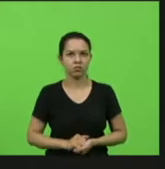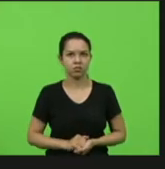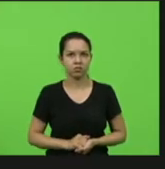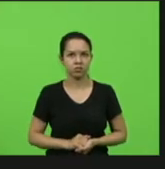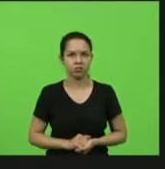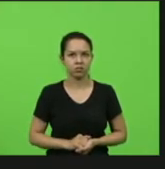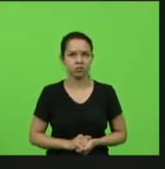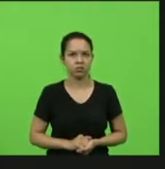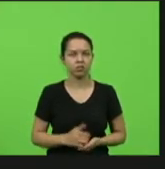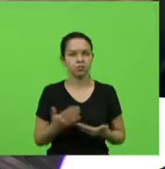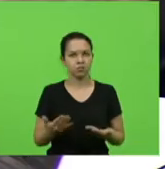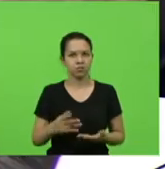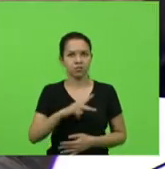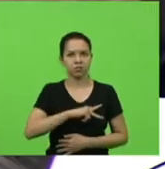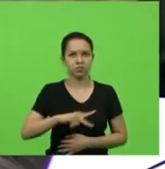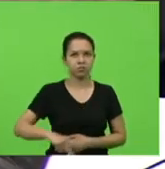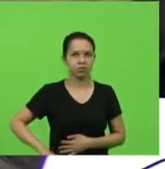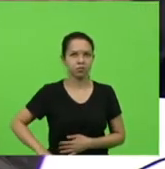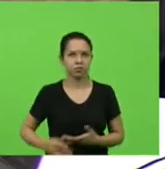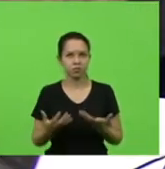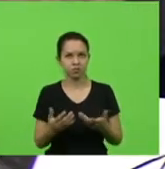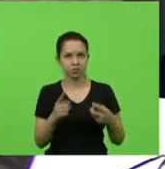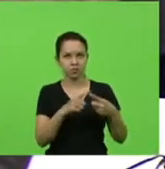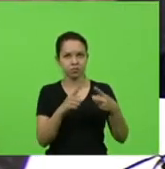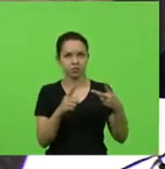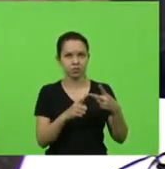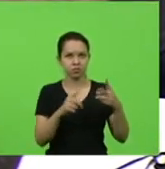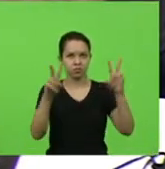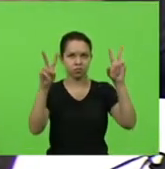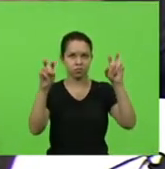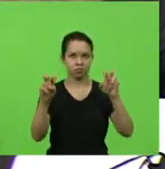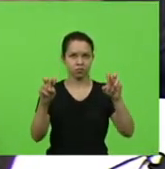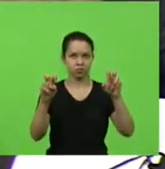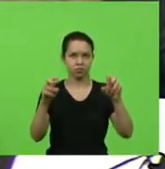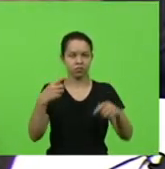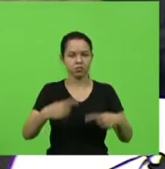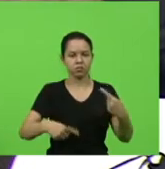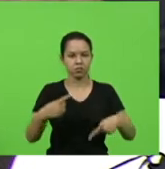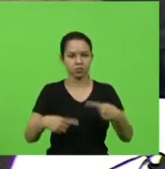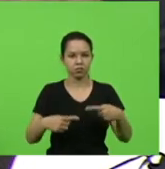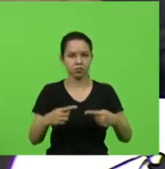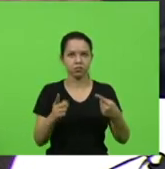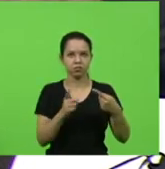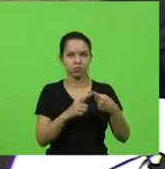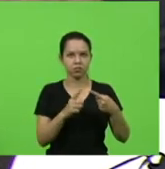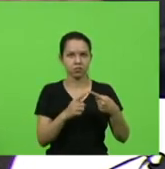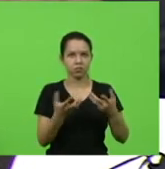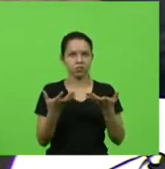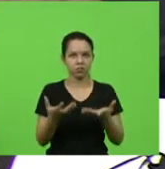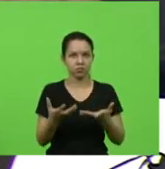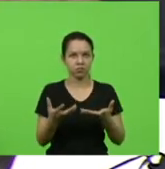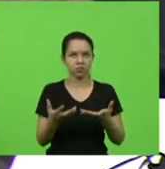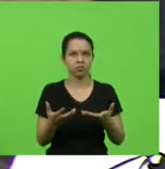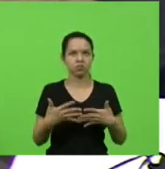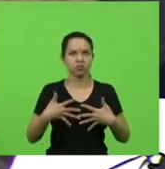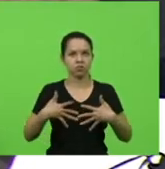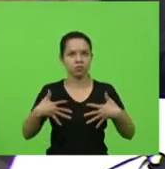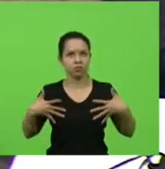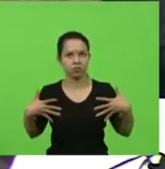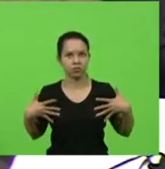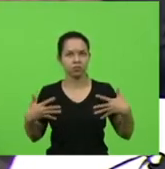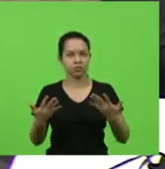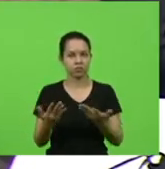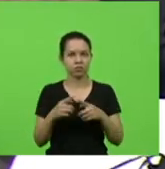Senhor presidente, tenho dois assuntos para tratar aqui, mas o primeiro deles, eu quero fazer uma justa homenagem a uma grande